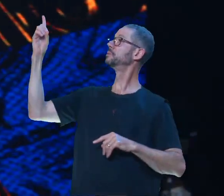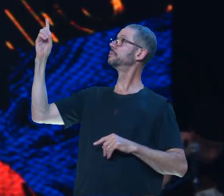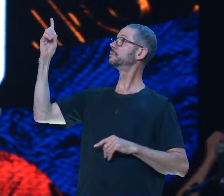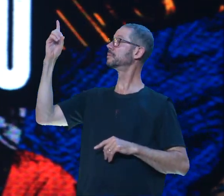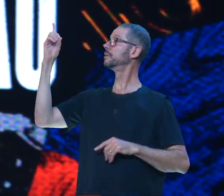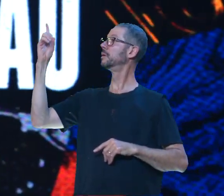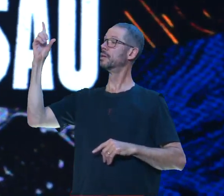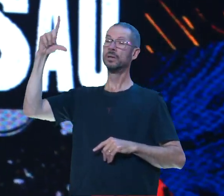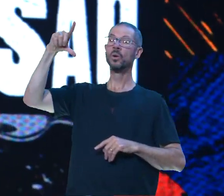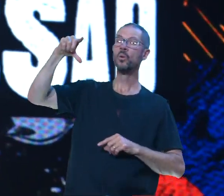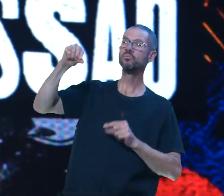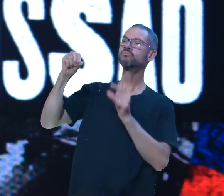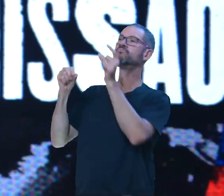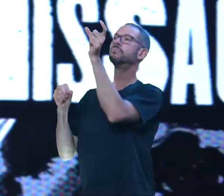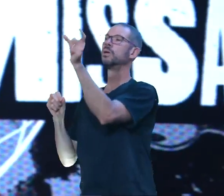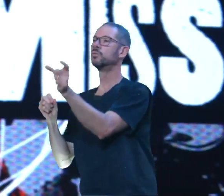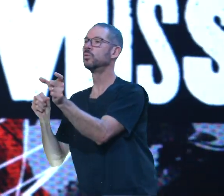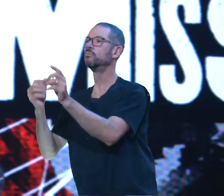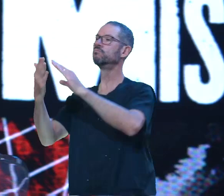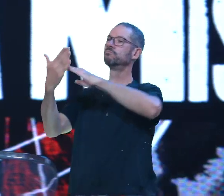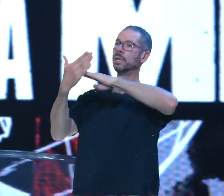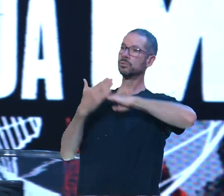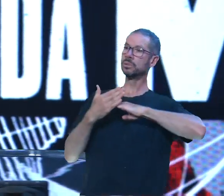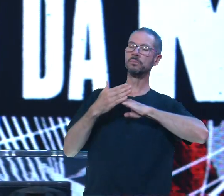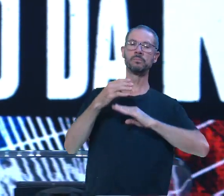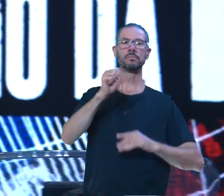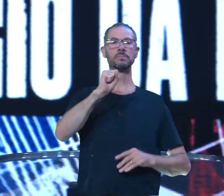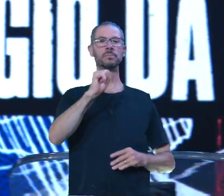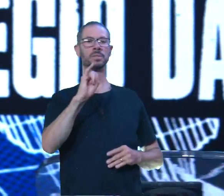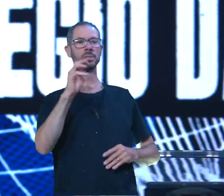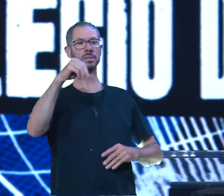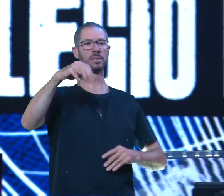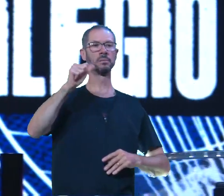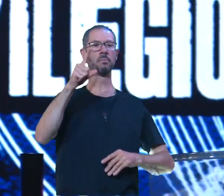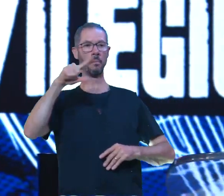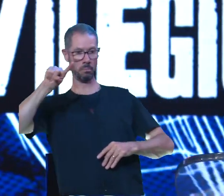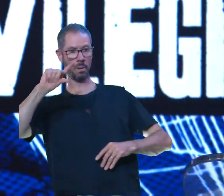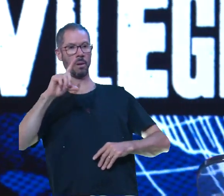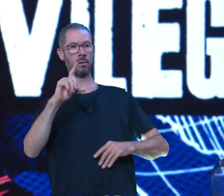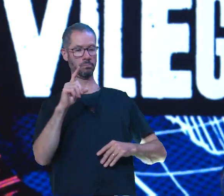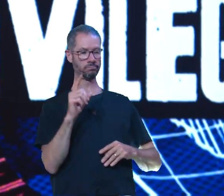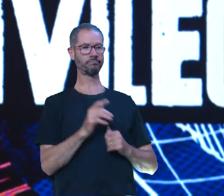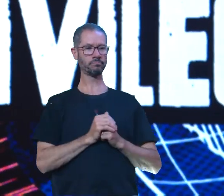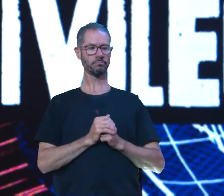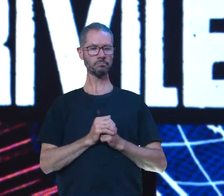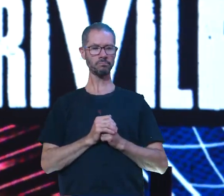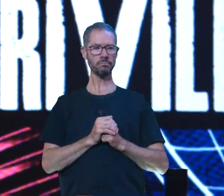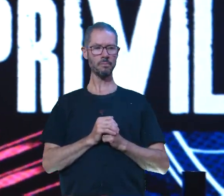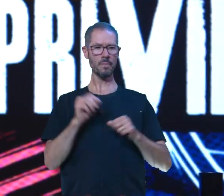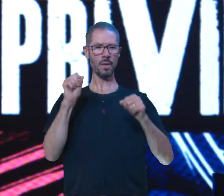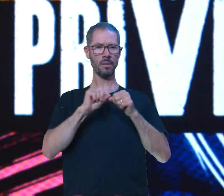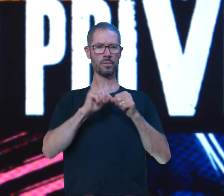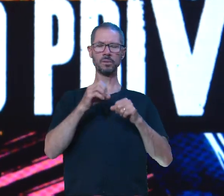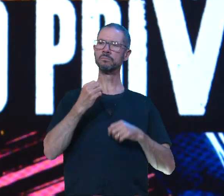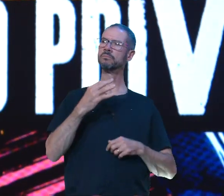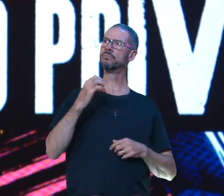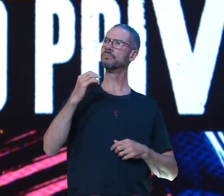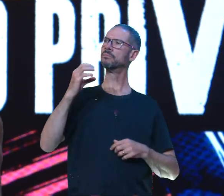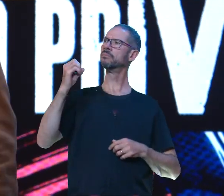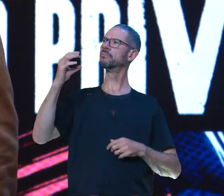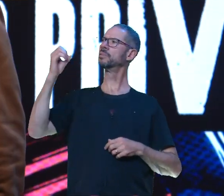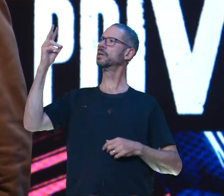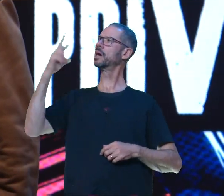pessoas para nos ajudarem. Simão, o sirineu, havia feito uma viagem, uma